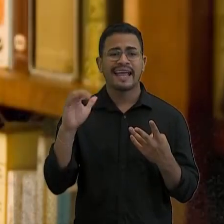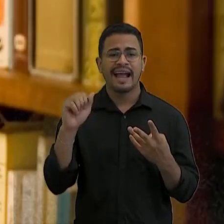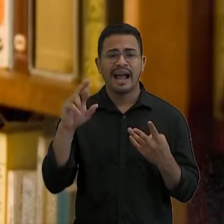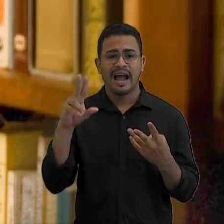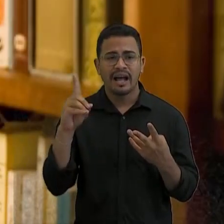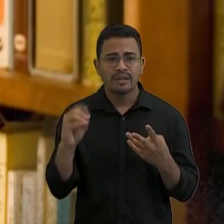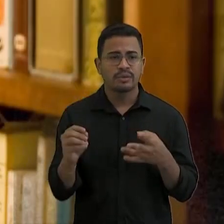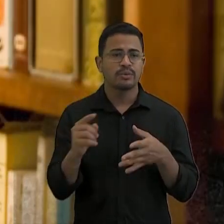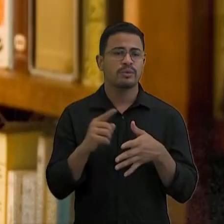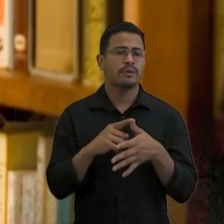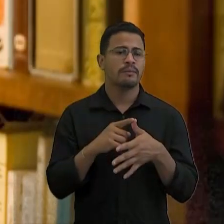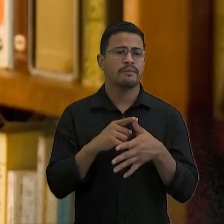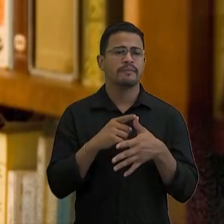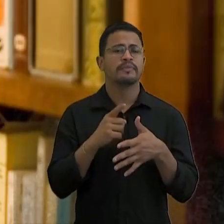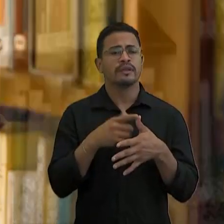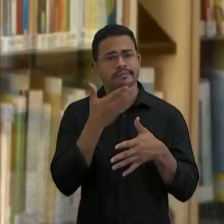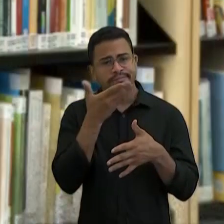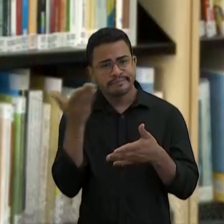Ledo Ivo,